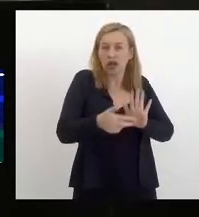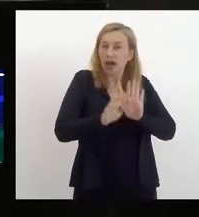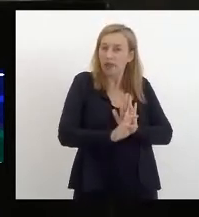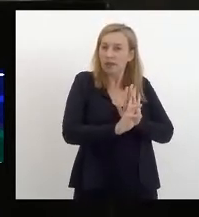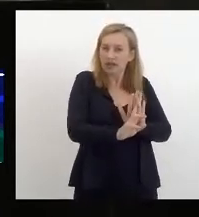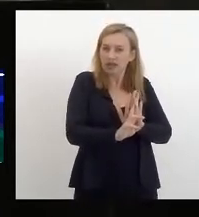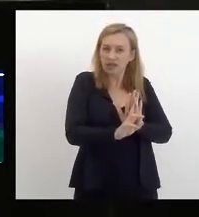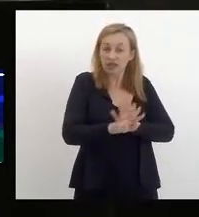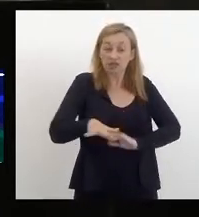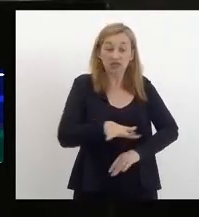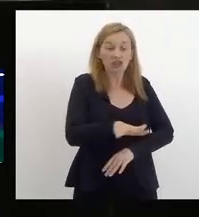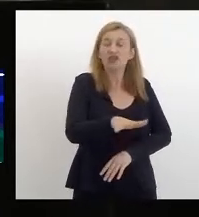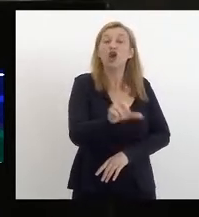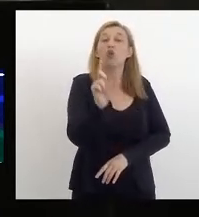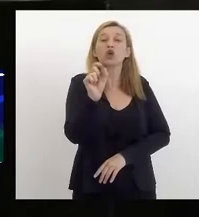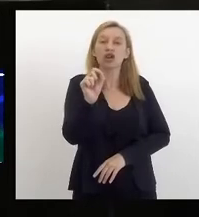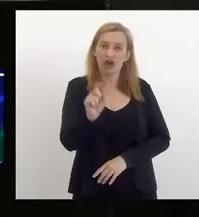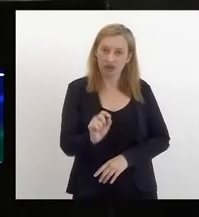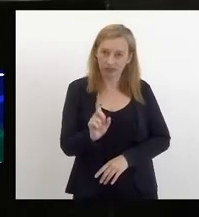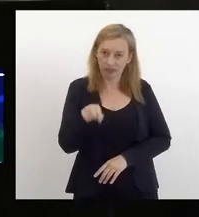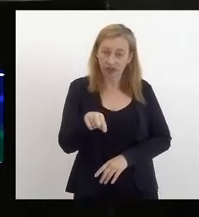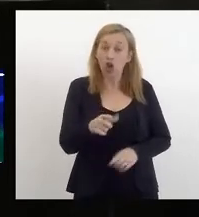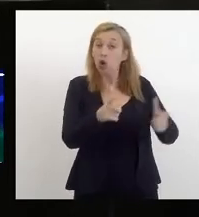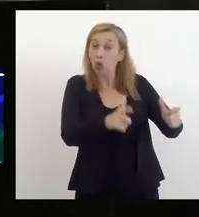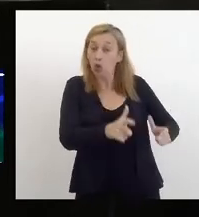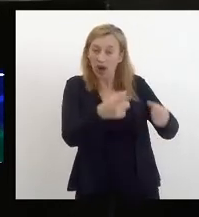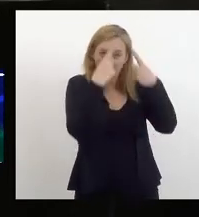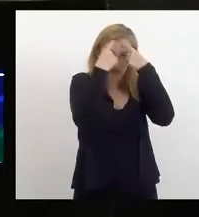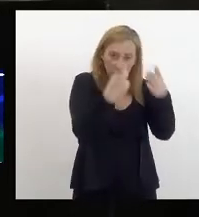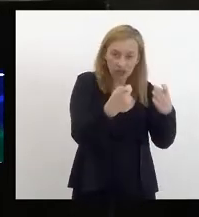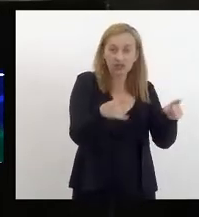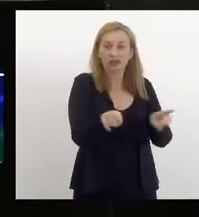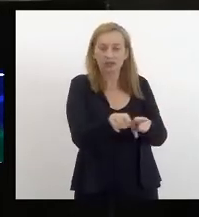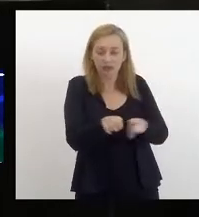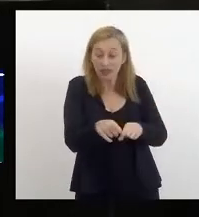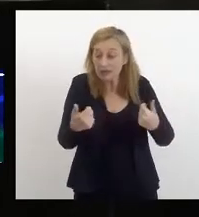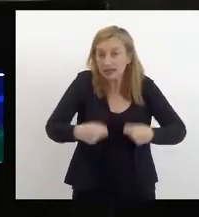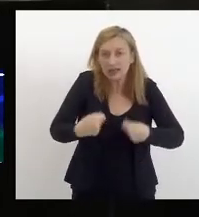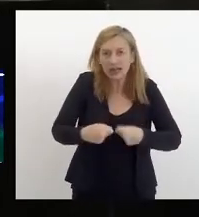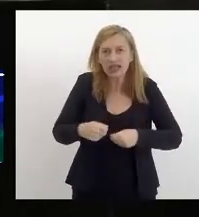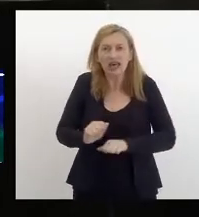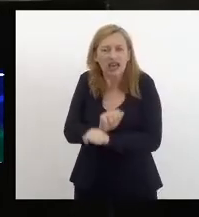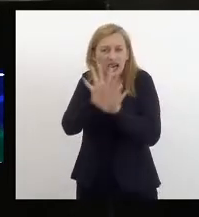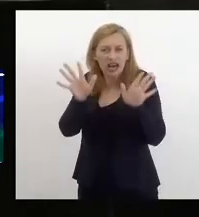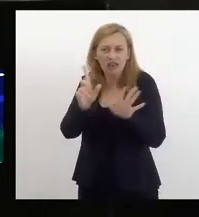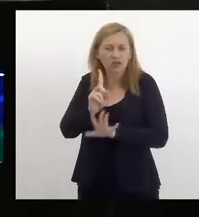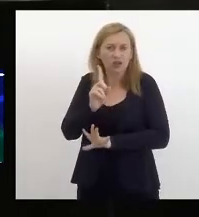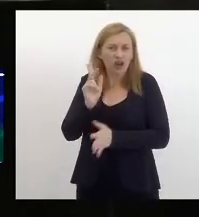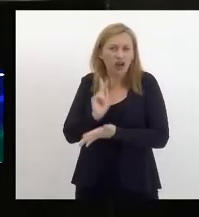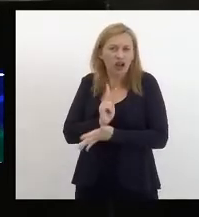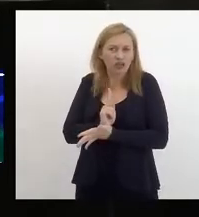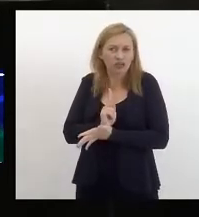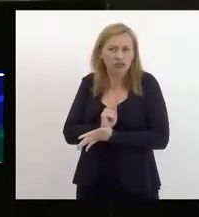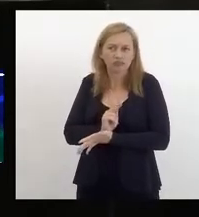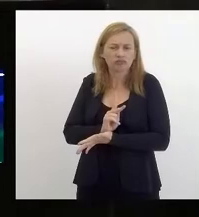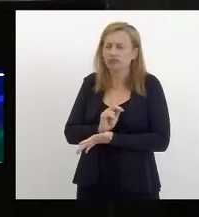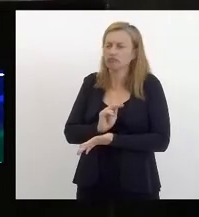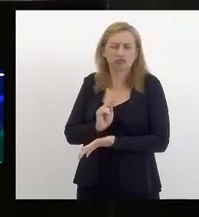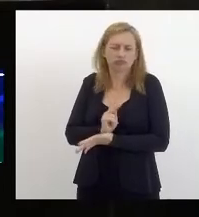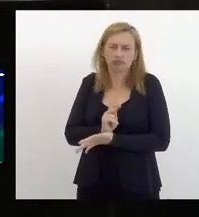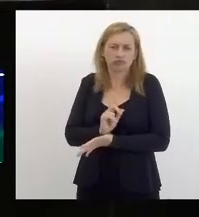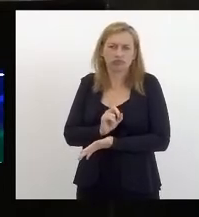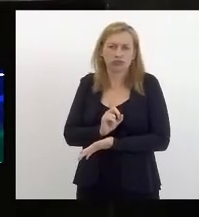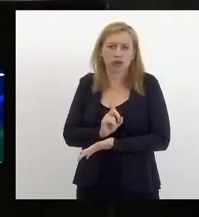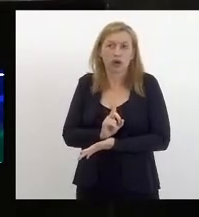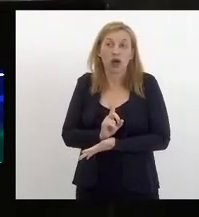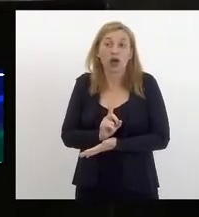representações sobre a favela o lugar de violência e lugar de carência e claro que isso não é não é não é